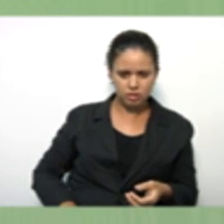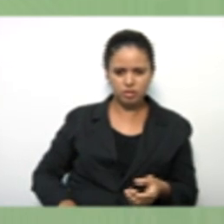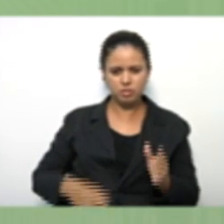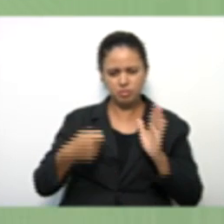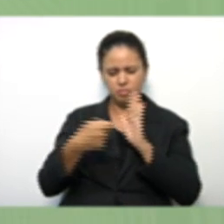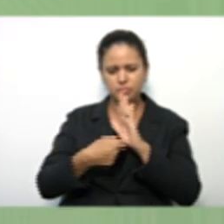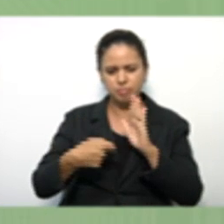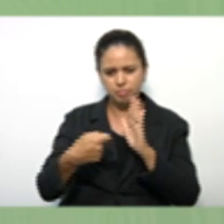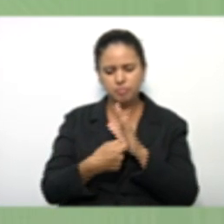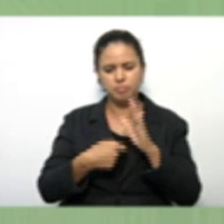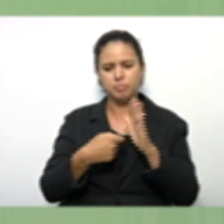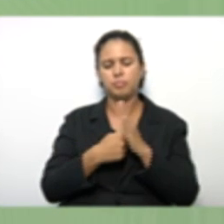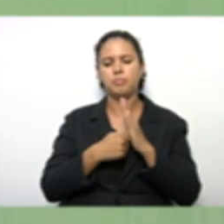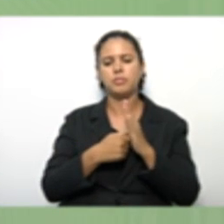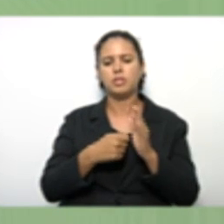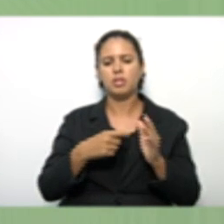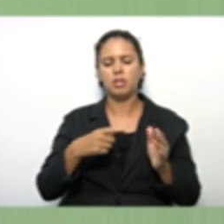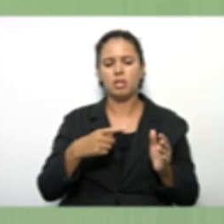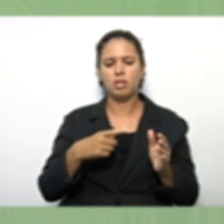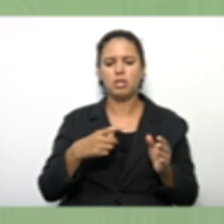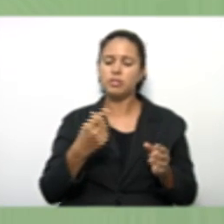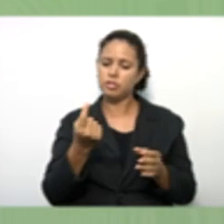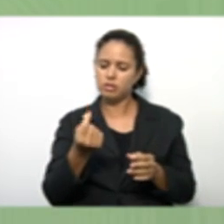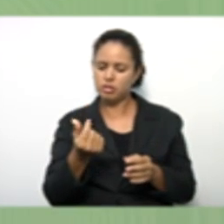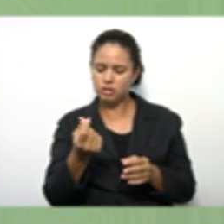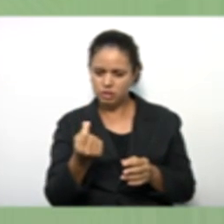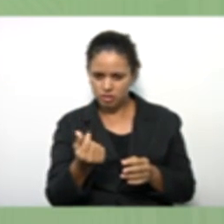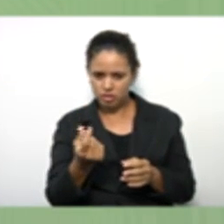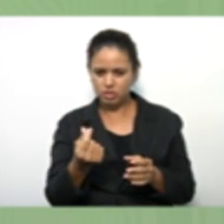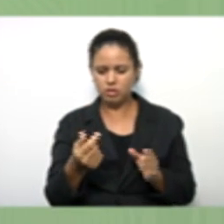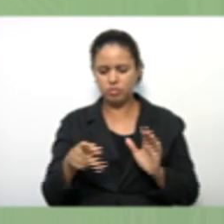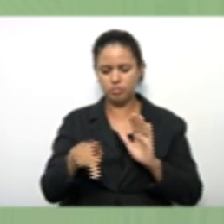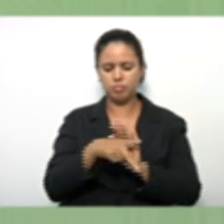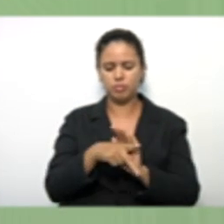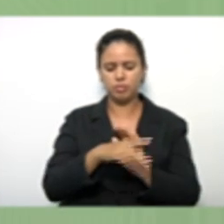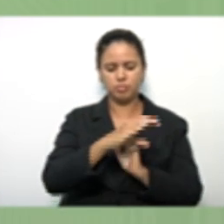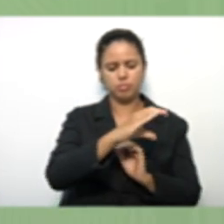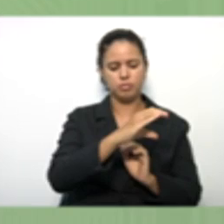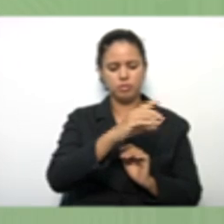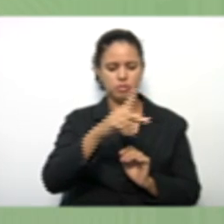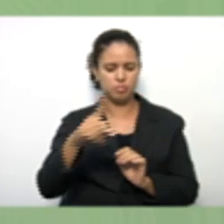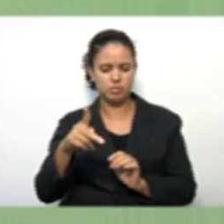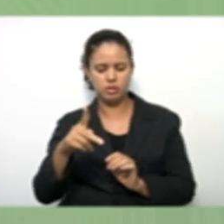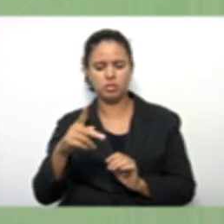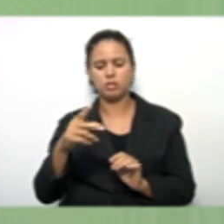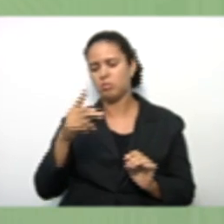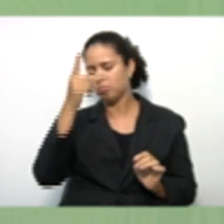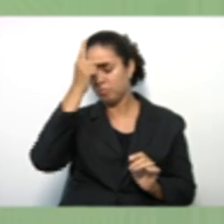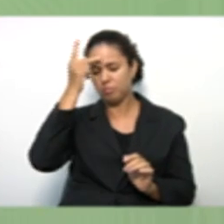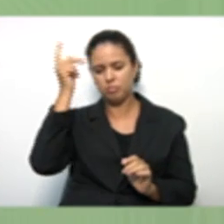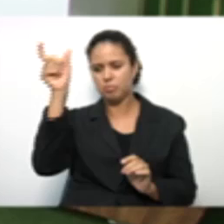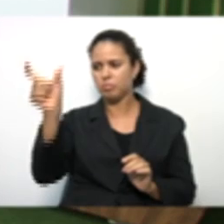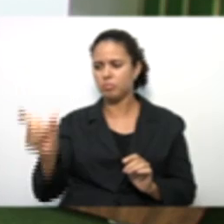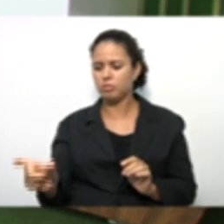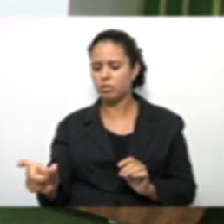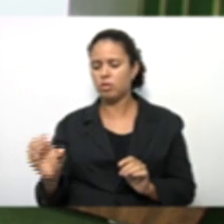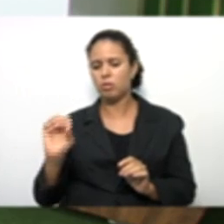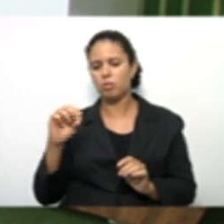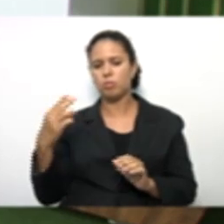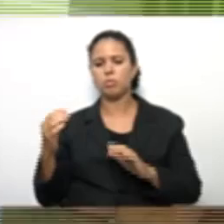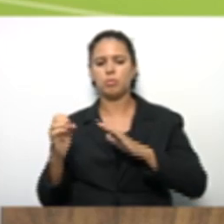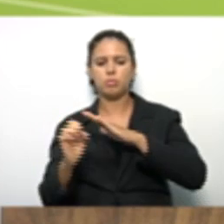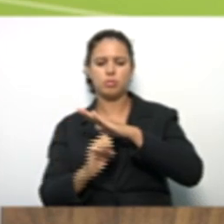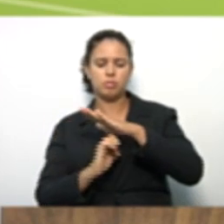e pertencentes a uma pessoa física, jurídica ou entidade. Então, professora, me veio uma questão